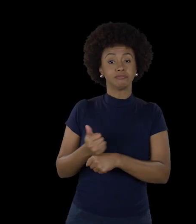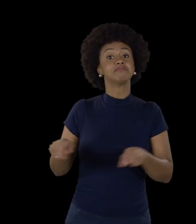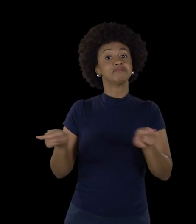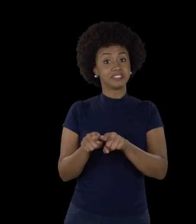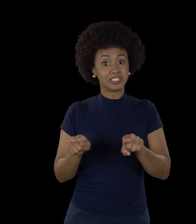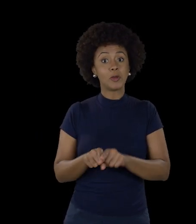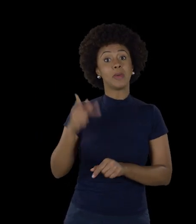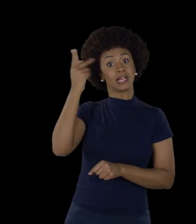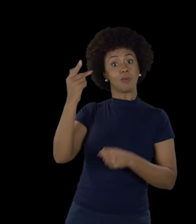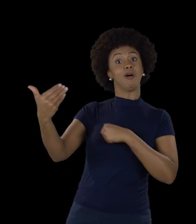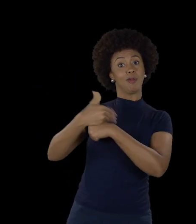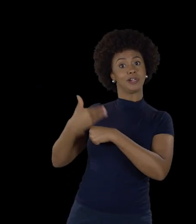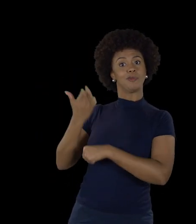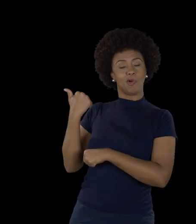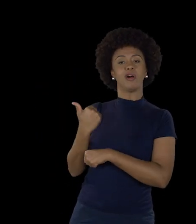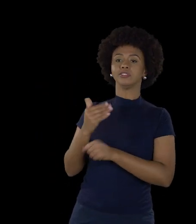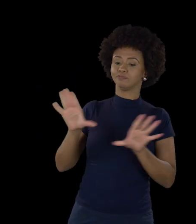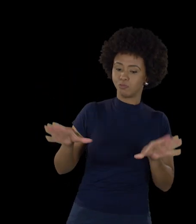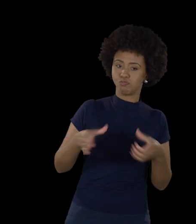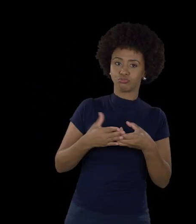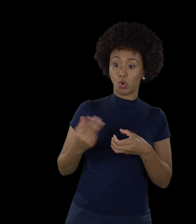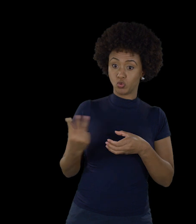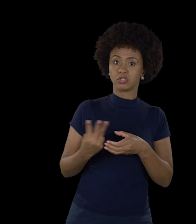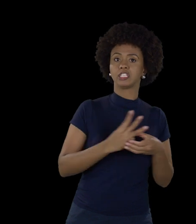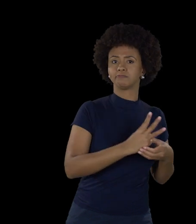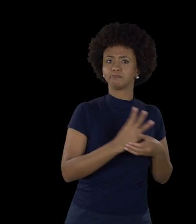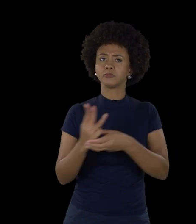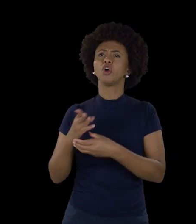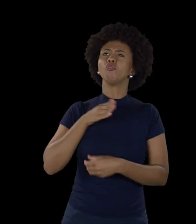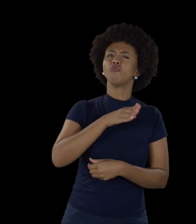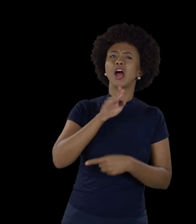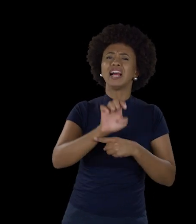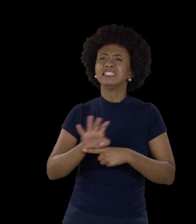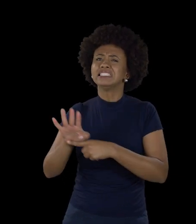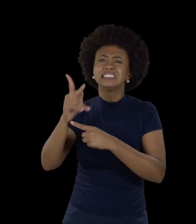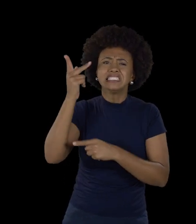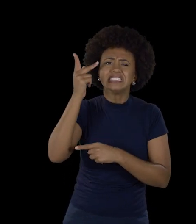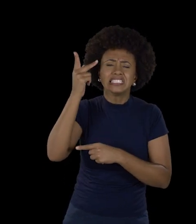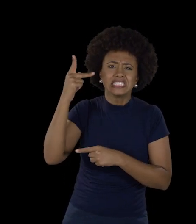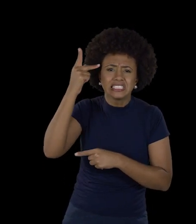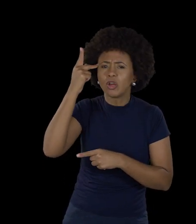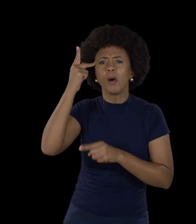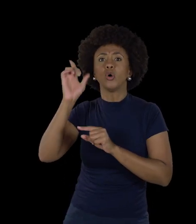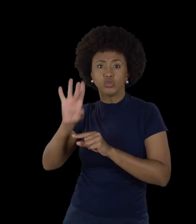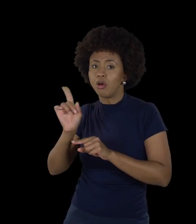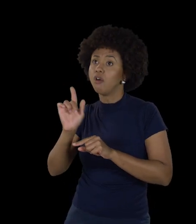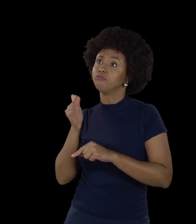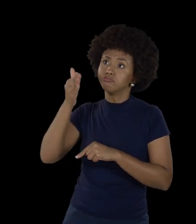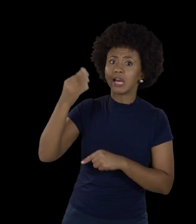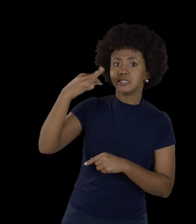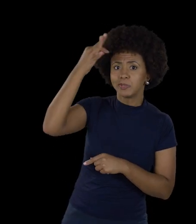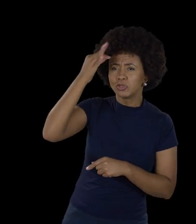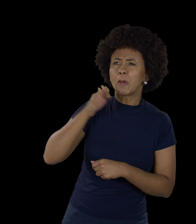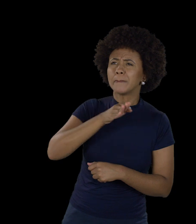Paulo. Essas pessoas percorreram todo o estado de ponta a ponta, conheceram as realidades locais, o Silvestre